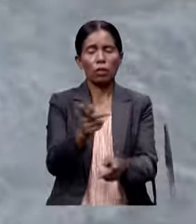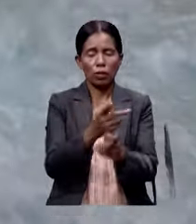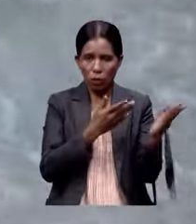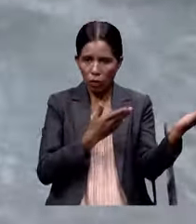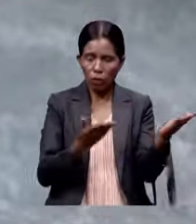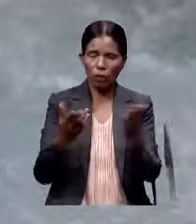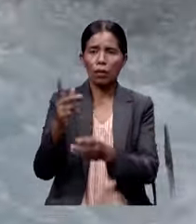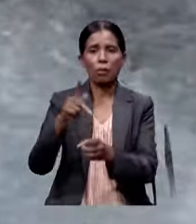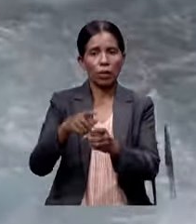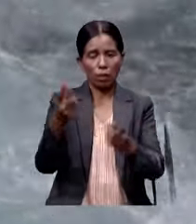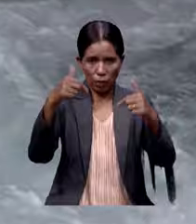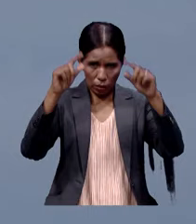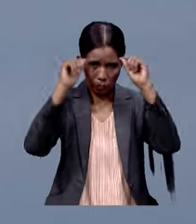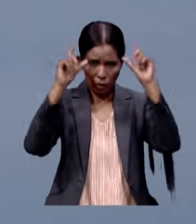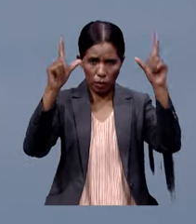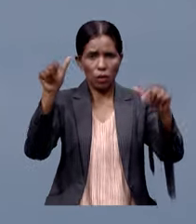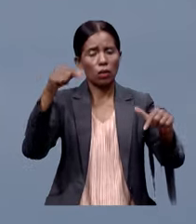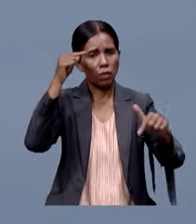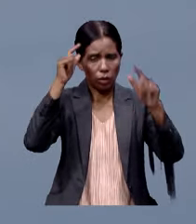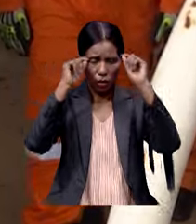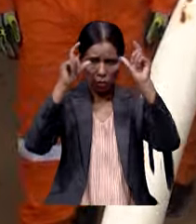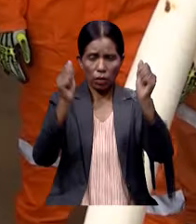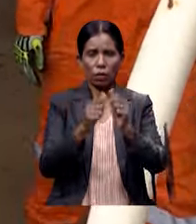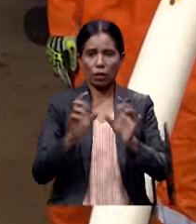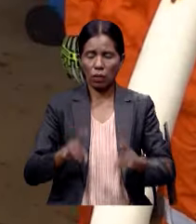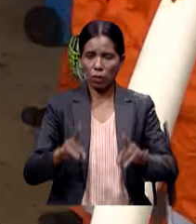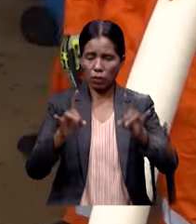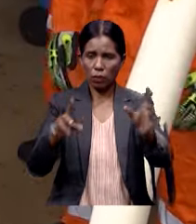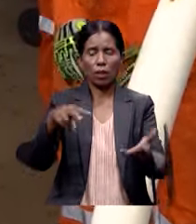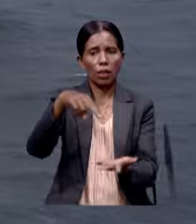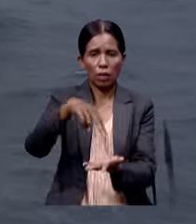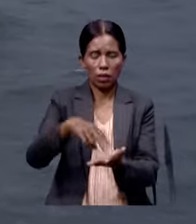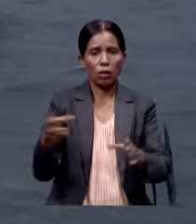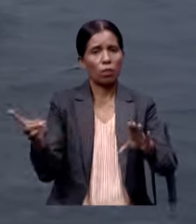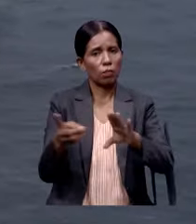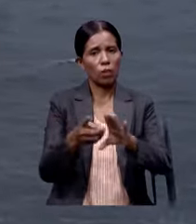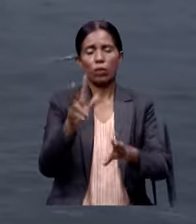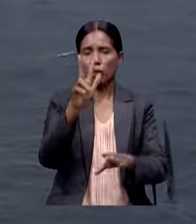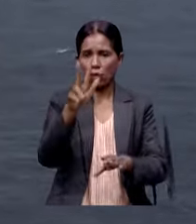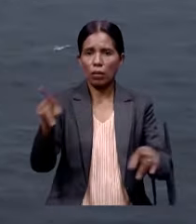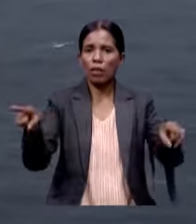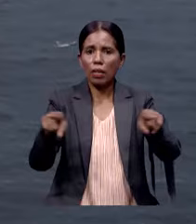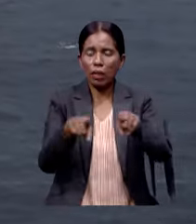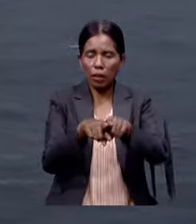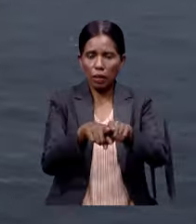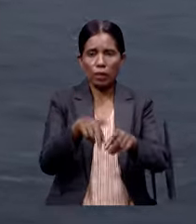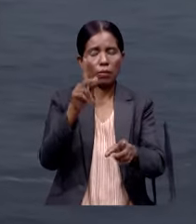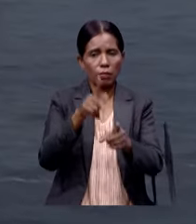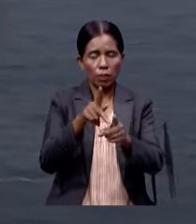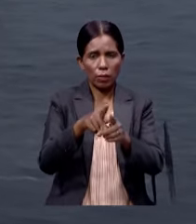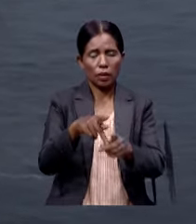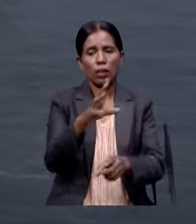mais Timor-Leste. Nune, governo Timor-Leste ou Austrália estabelece um documento tolo, Hanesan Petroleum Mining